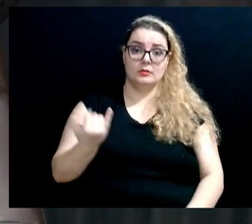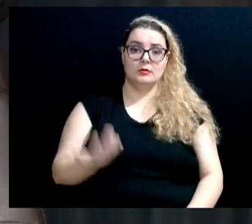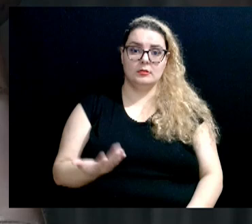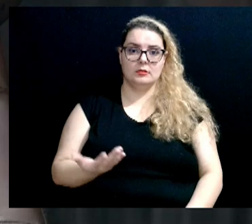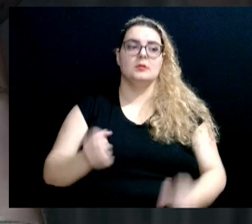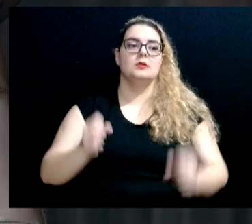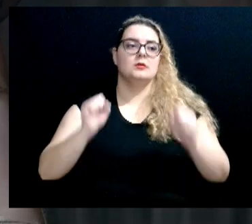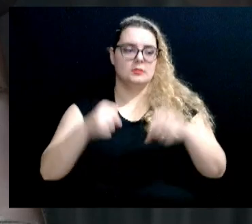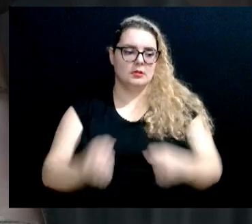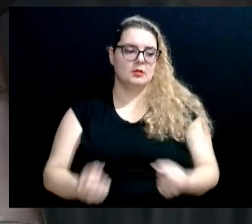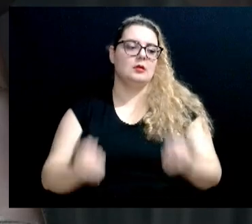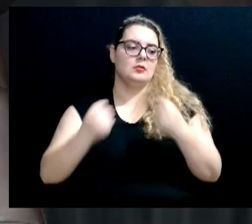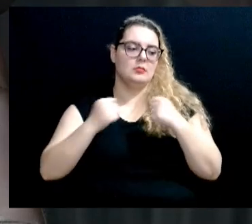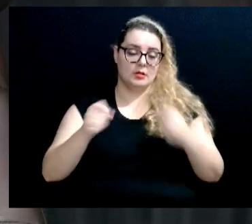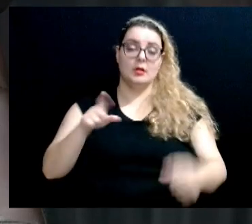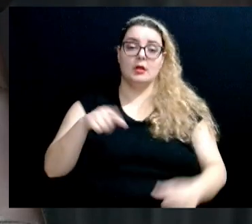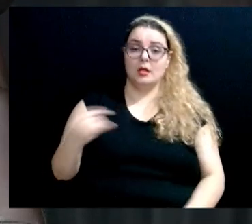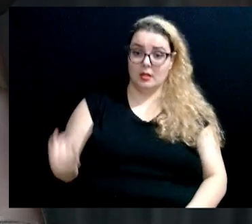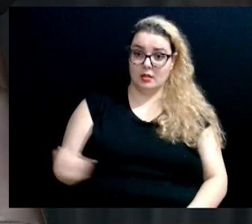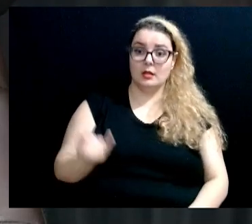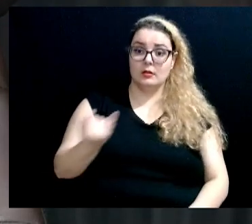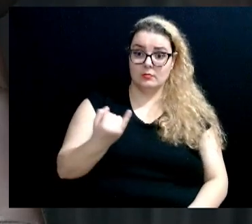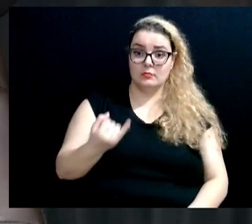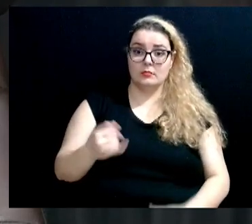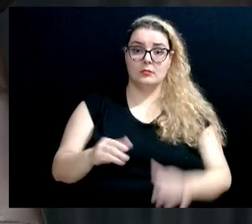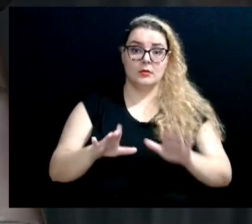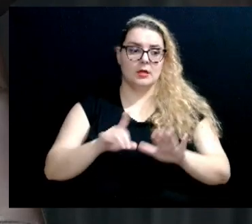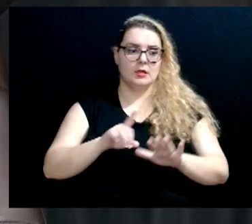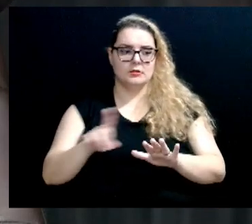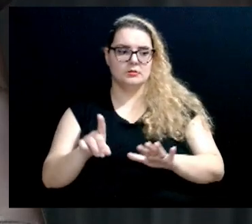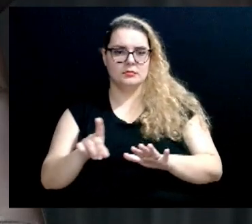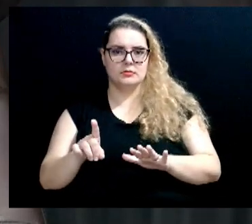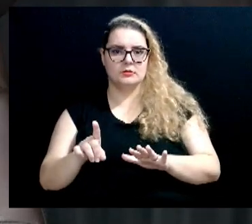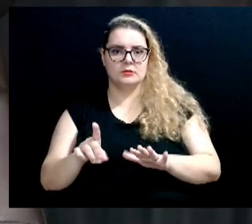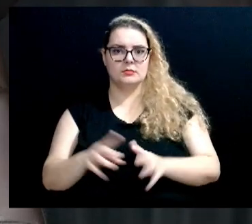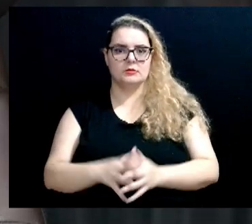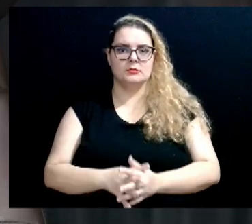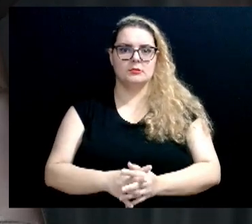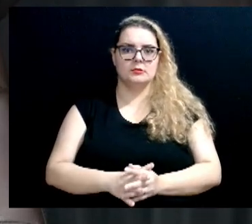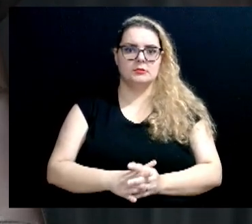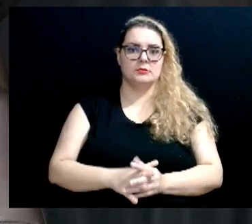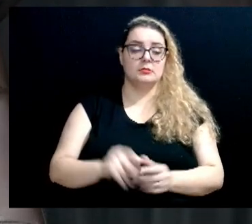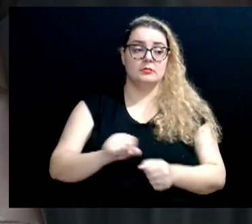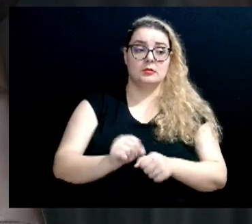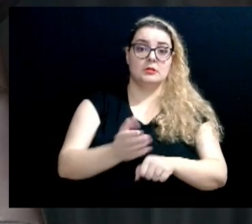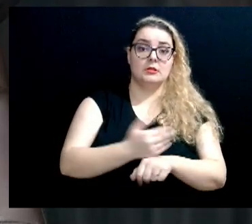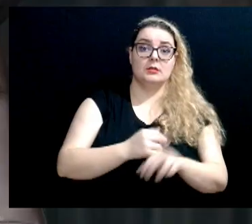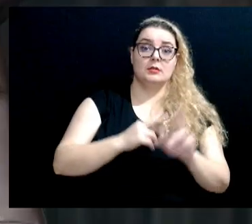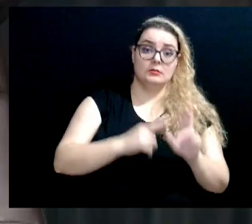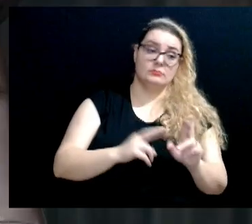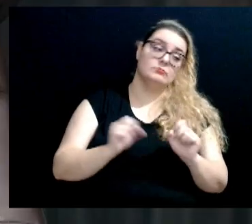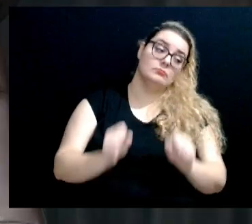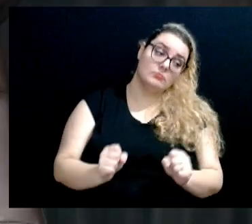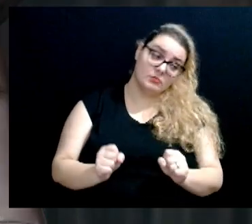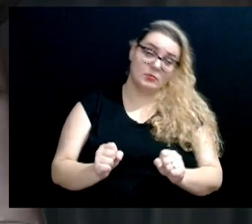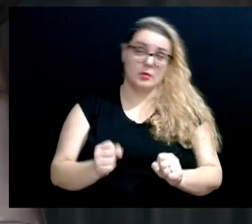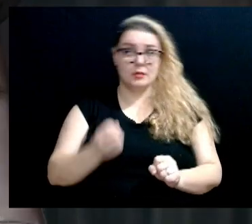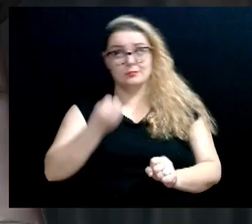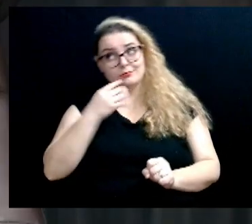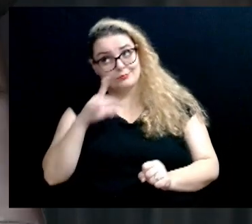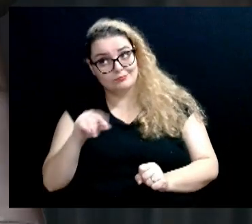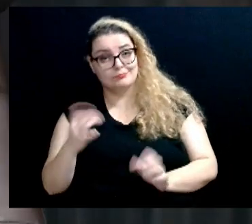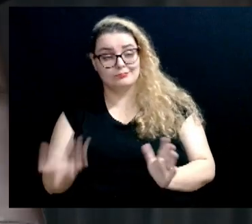é muito importante, mas não necessariamente fazer antes de dormir pode ser uma boa opção,